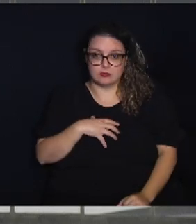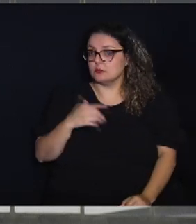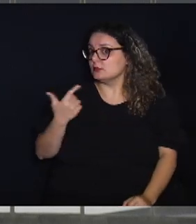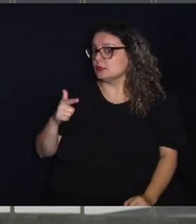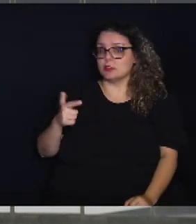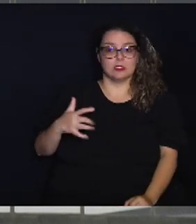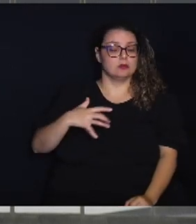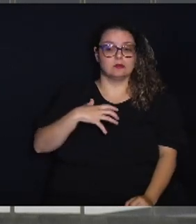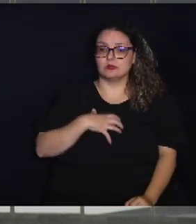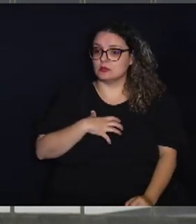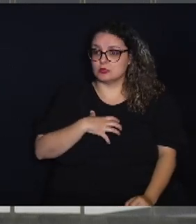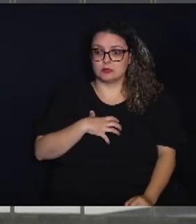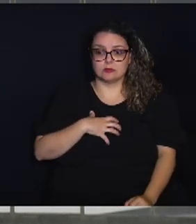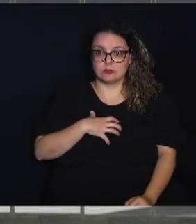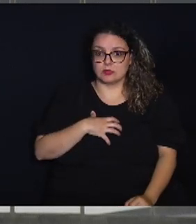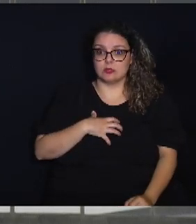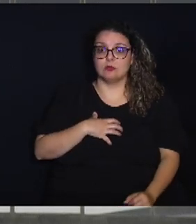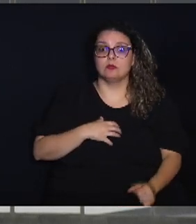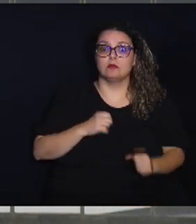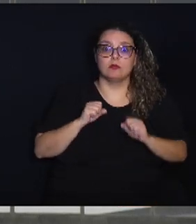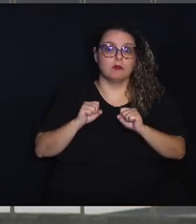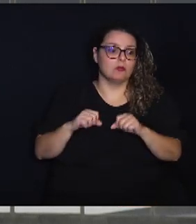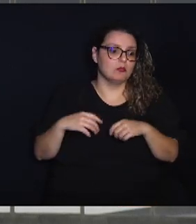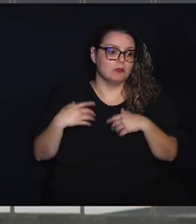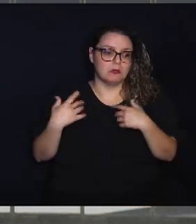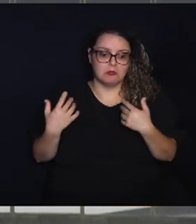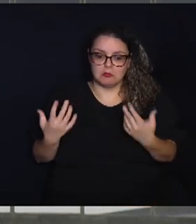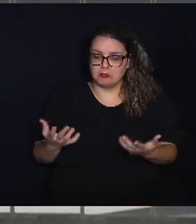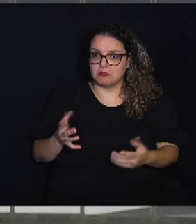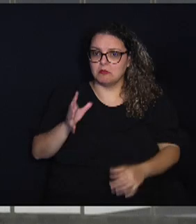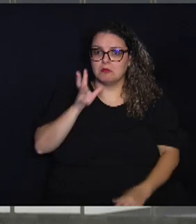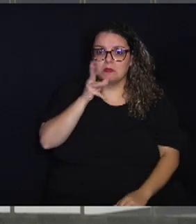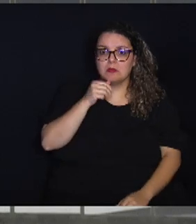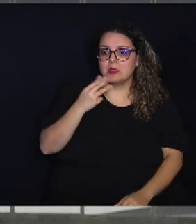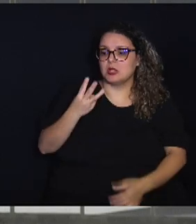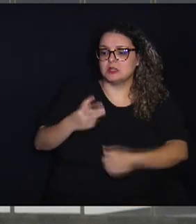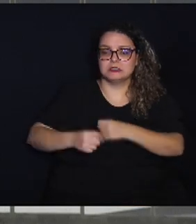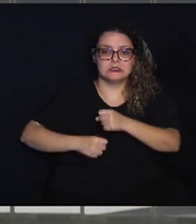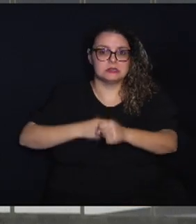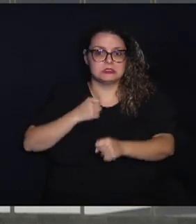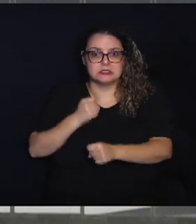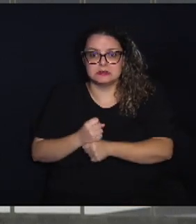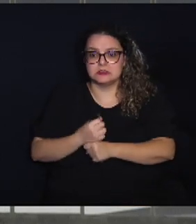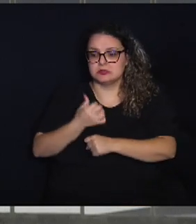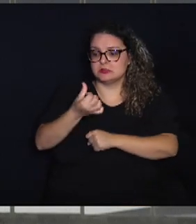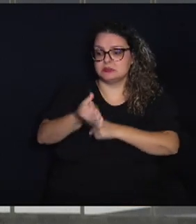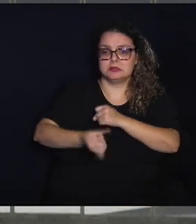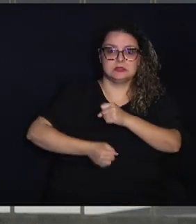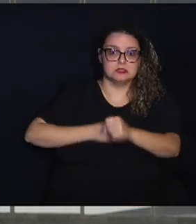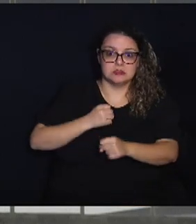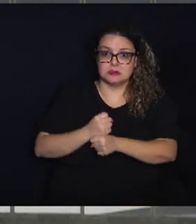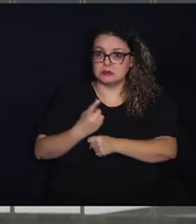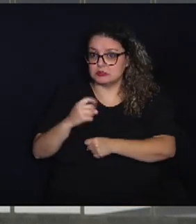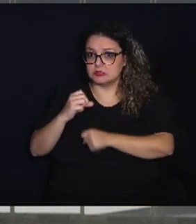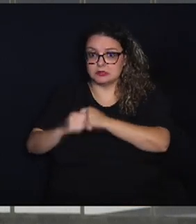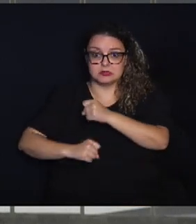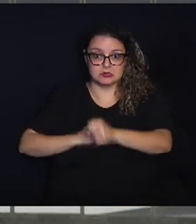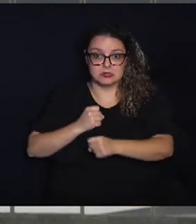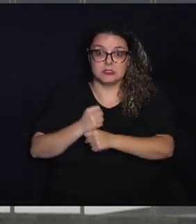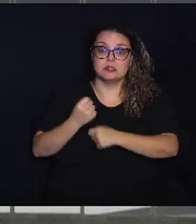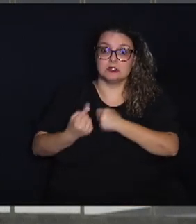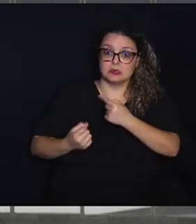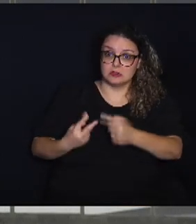tem sintomas. Isso daí pode demorar 3 anos, 6 anos, 10 anos, em alguns casos